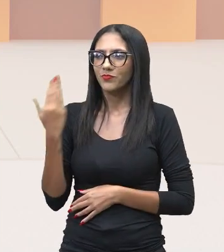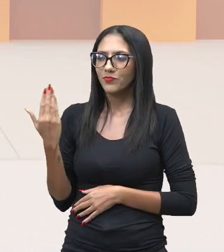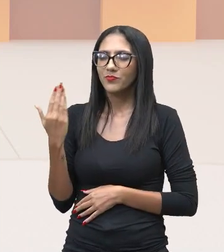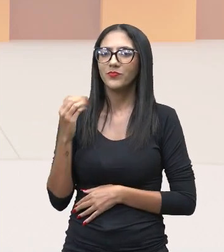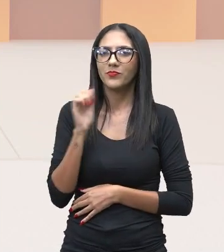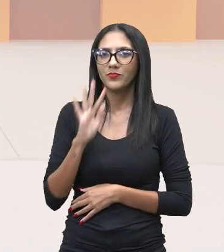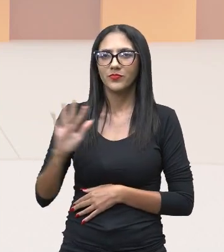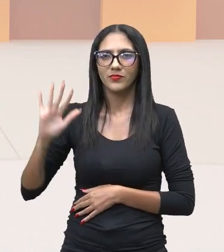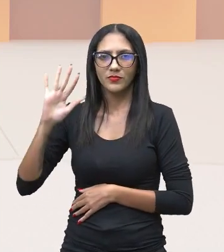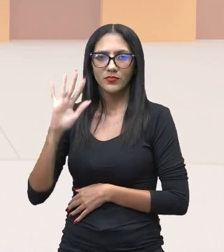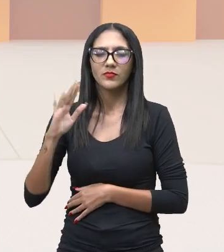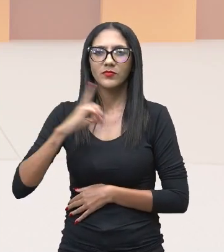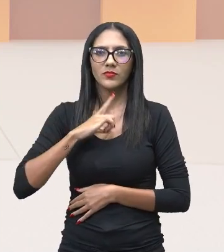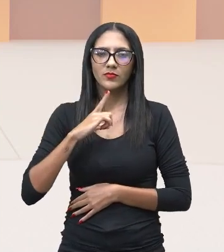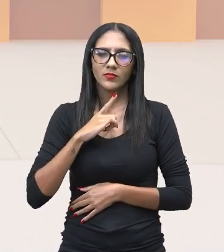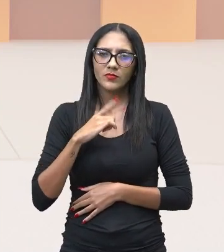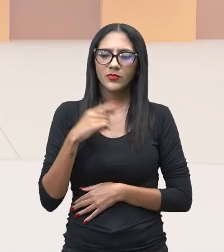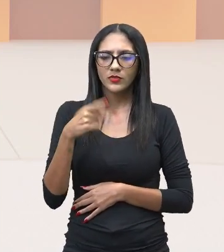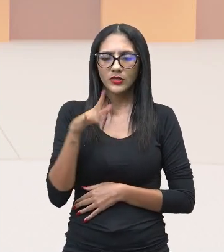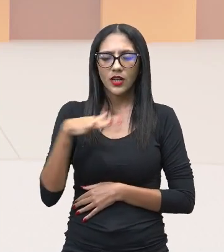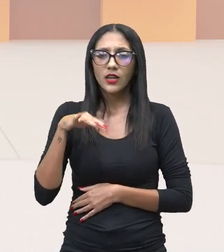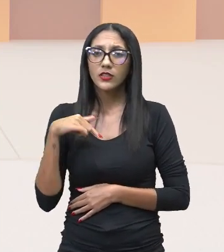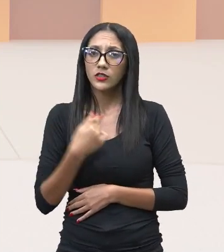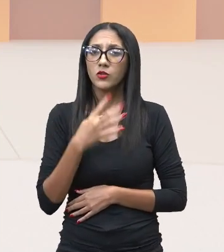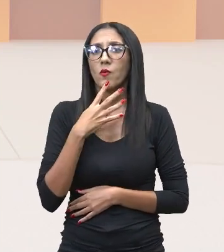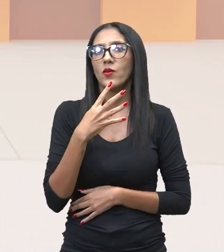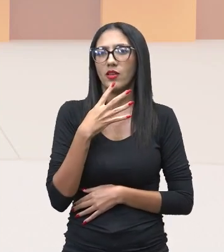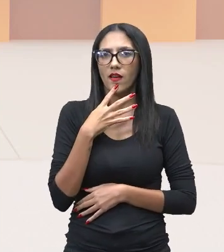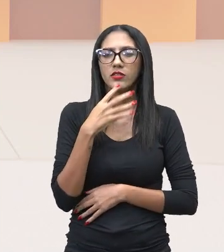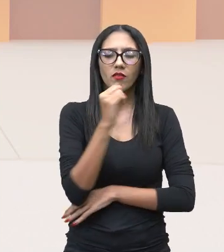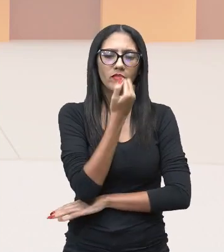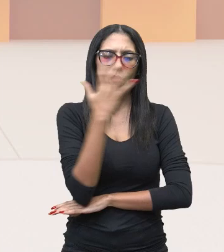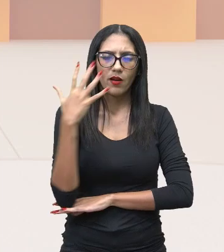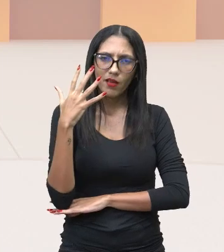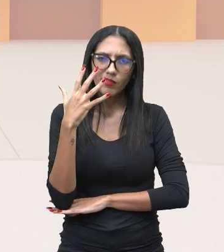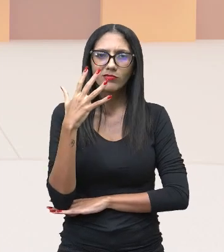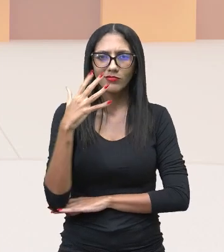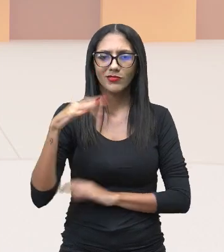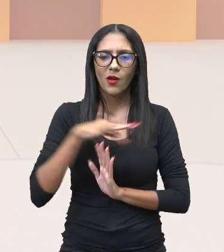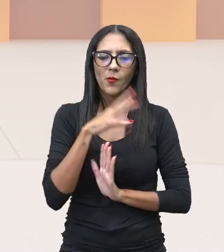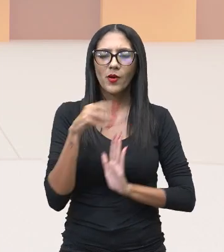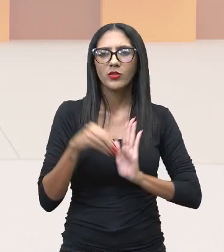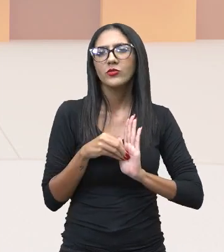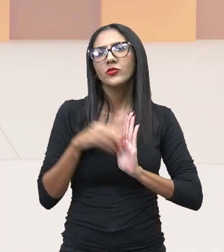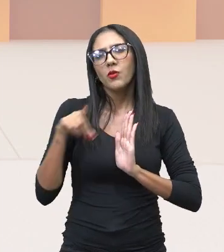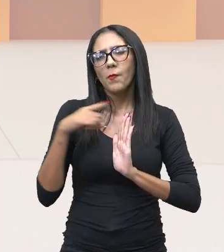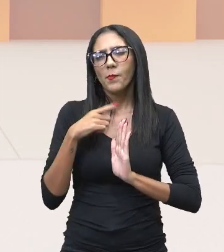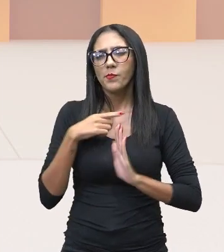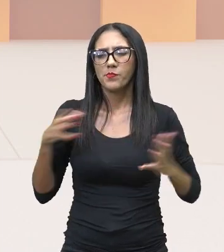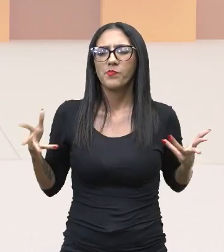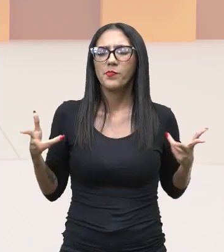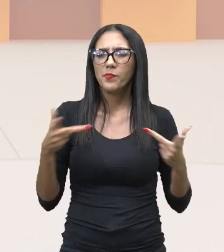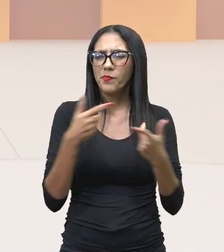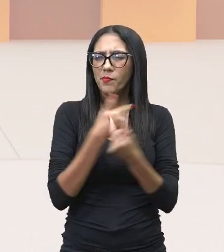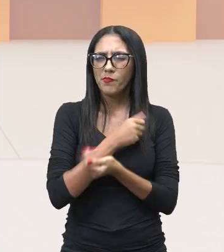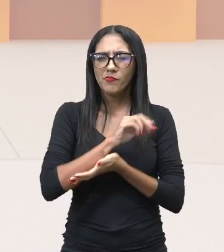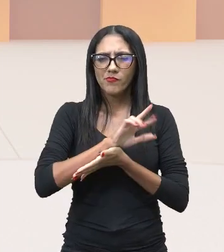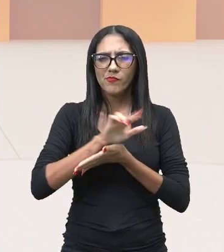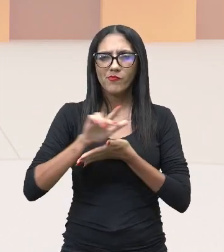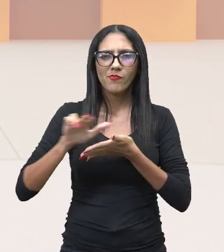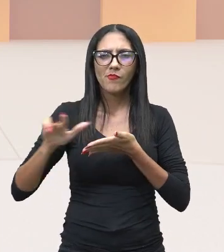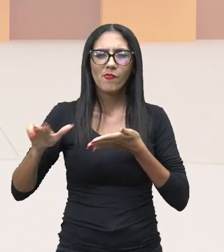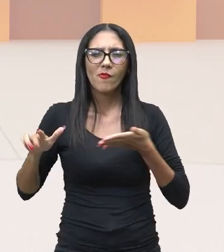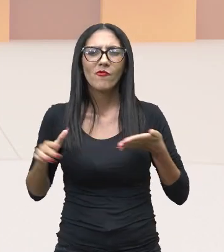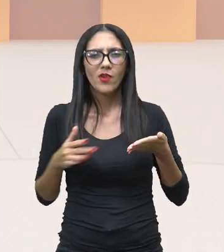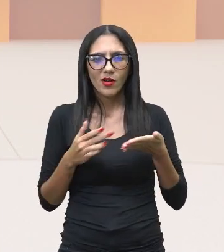né, aparecendo a região que a gente conhece como a Amazônia, né, a floresta amazônica, um dos biomas mais ricos em biodiversidade, né?